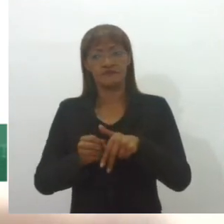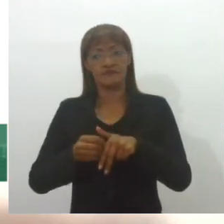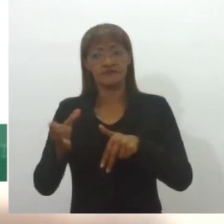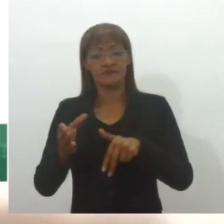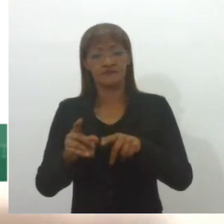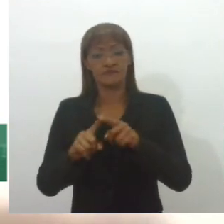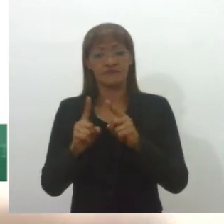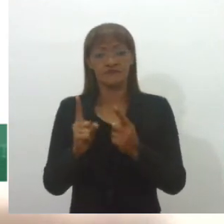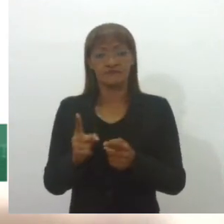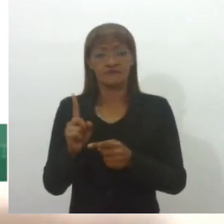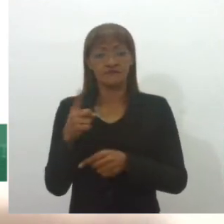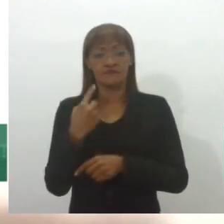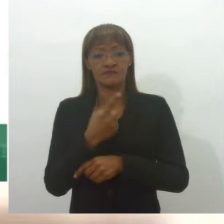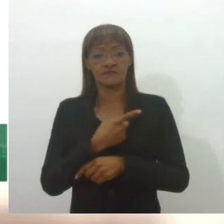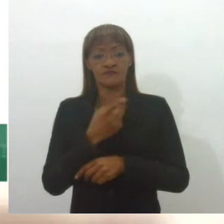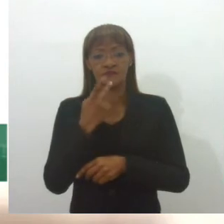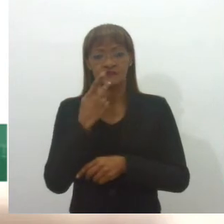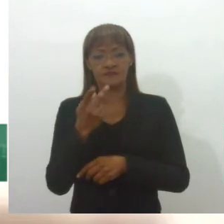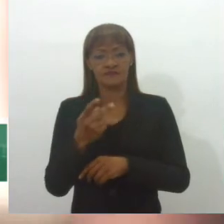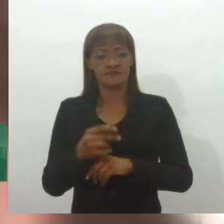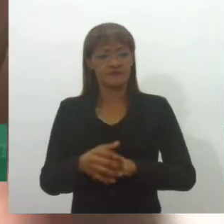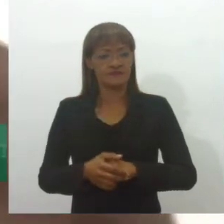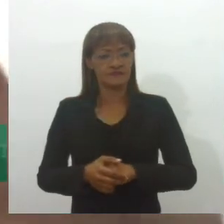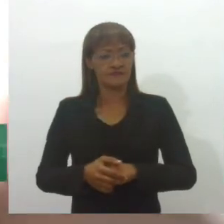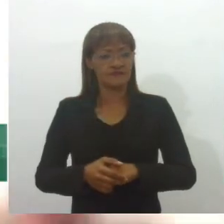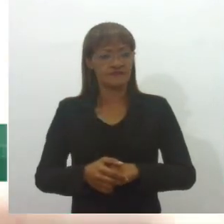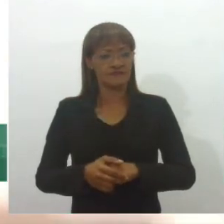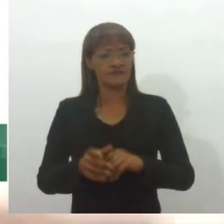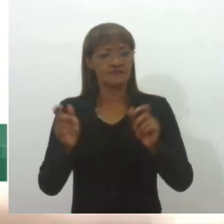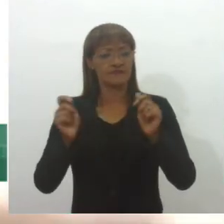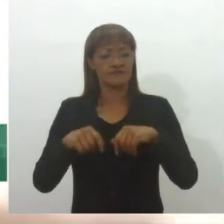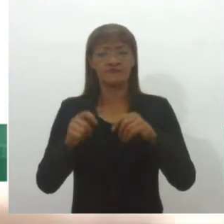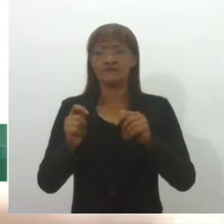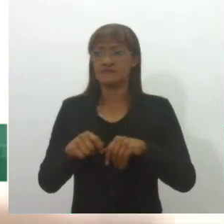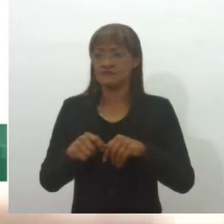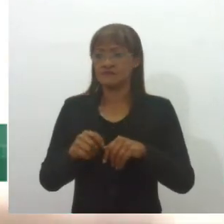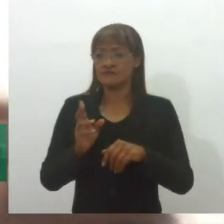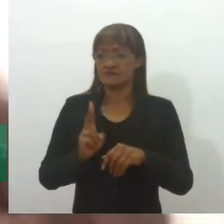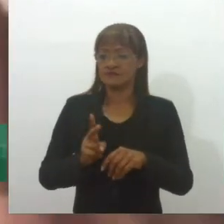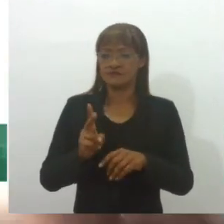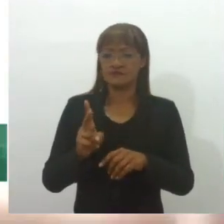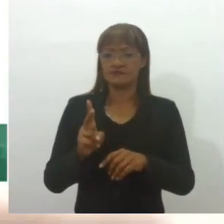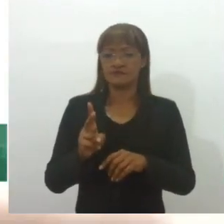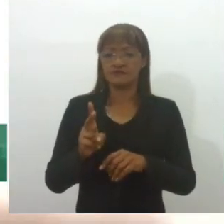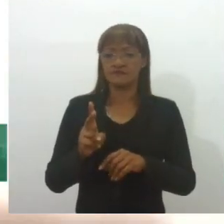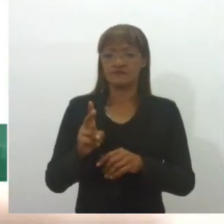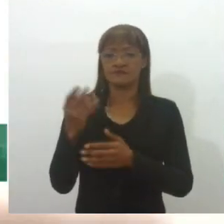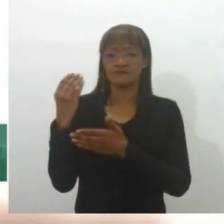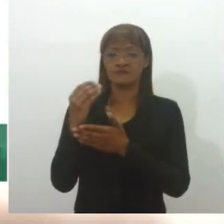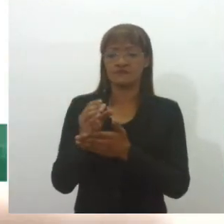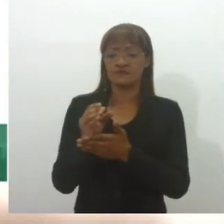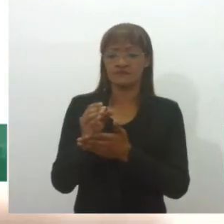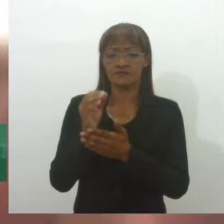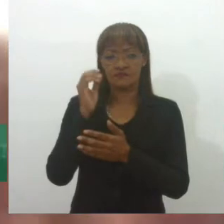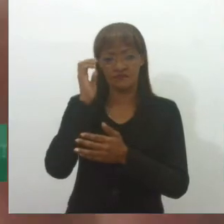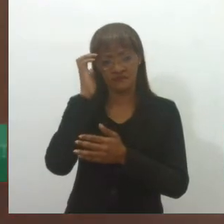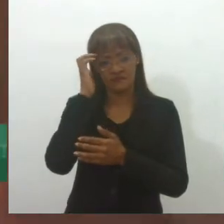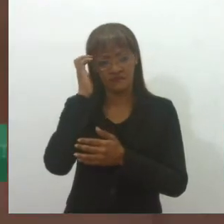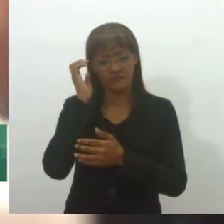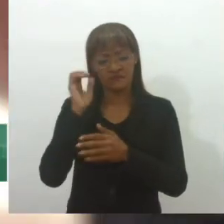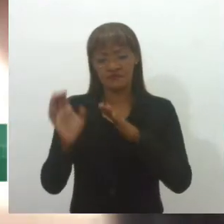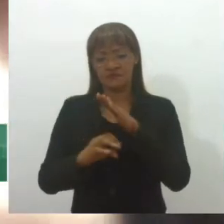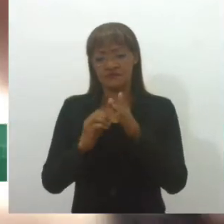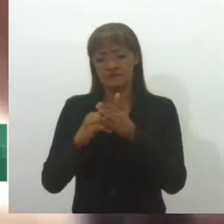falando, pode ser usado como uma compensação, ele entra imediatamente e a empresa já faz uso, abatendo de